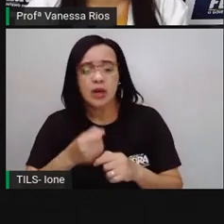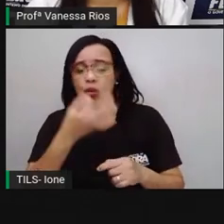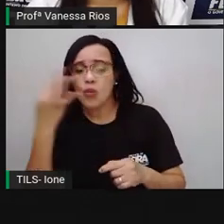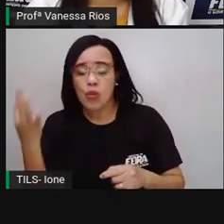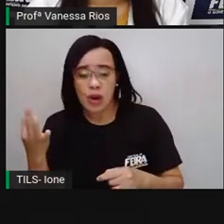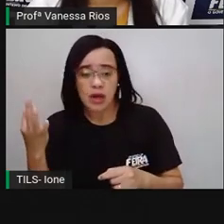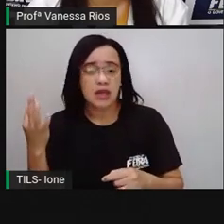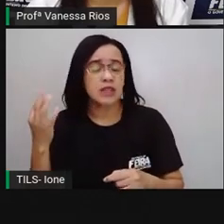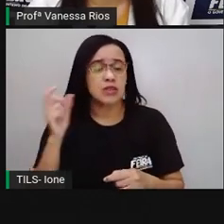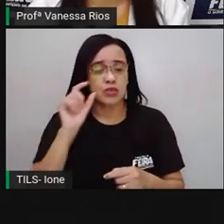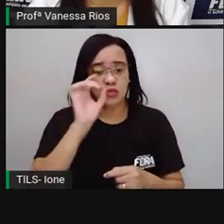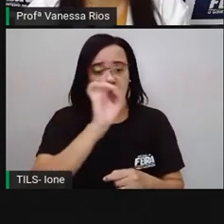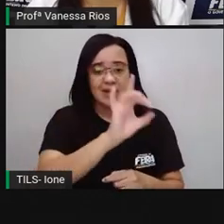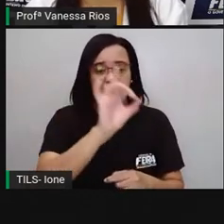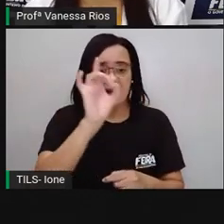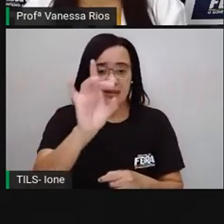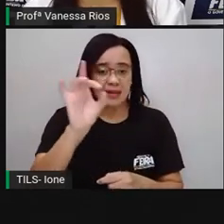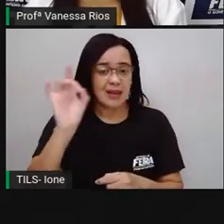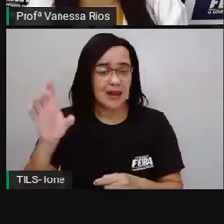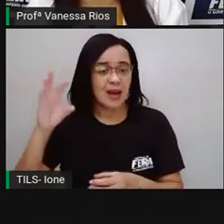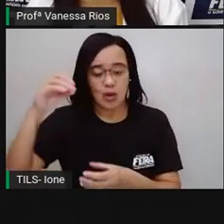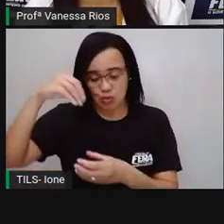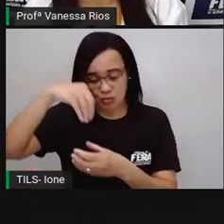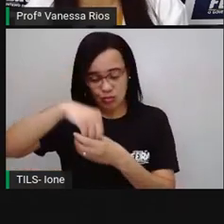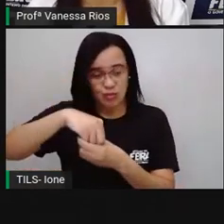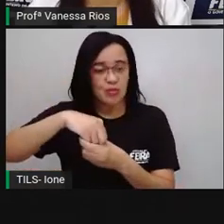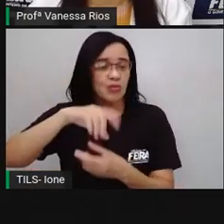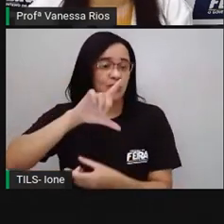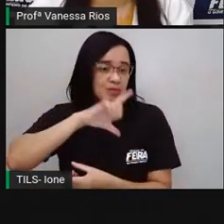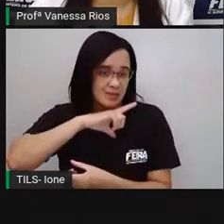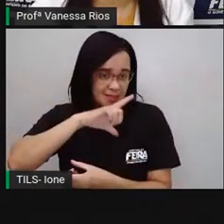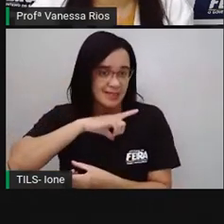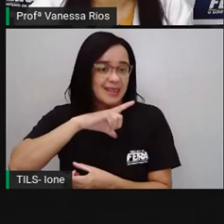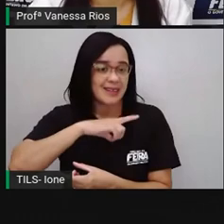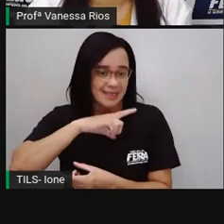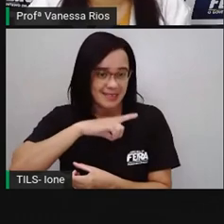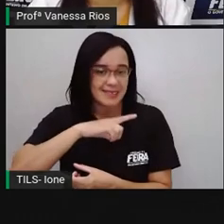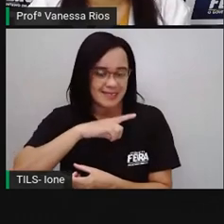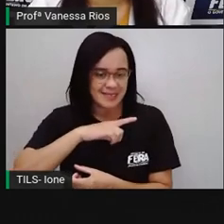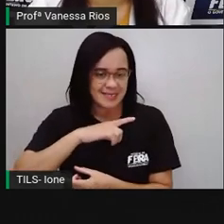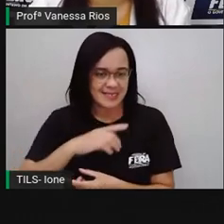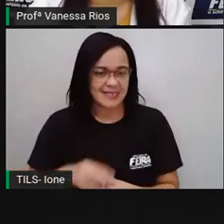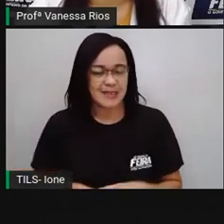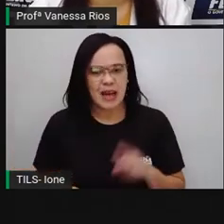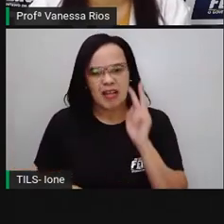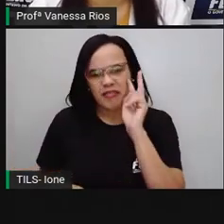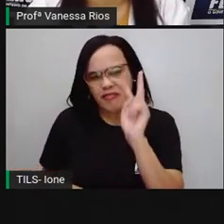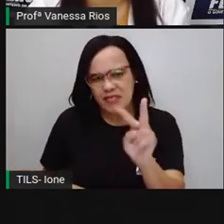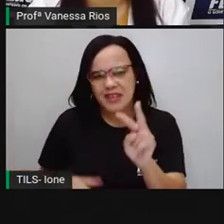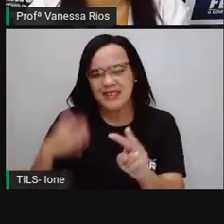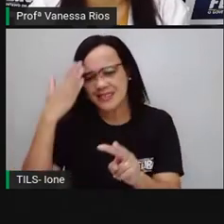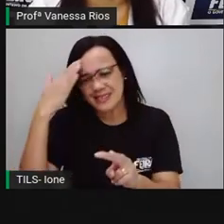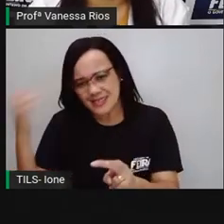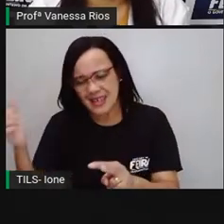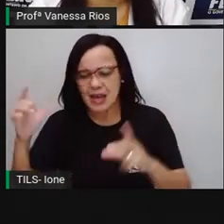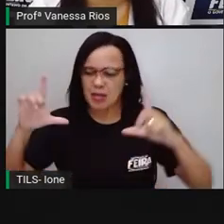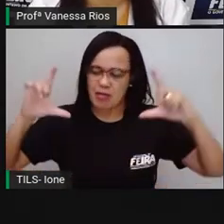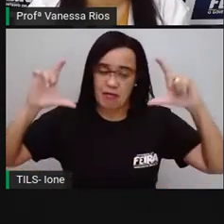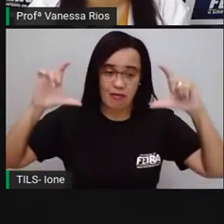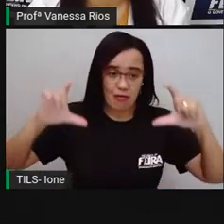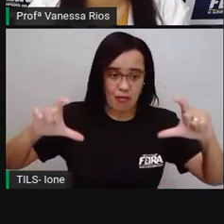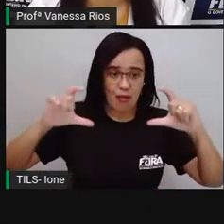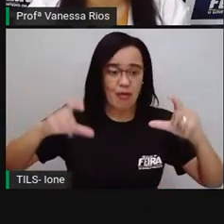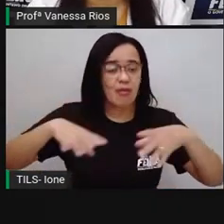das arestas e também das faces. Diante da relação de Euler, né, qualquer que seja aí a figura,